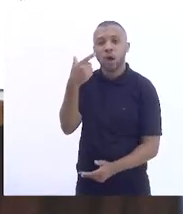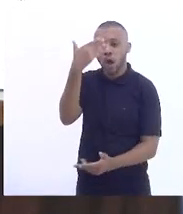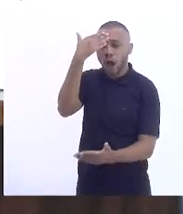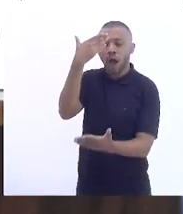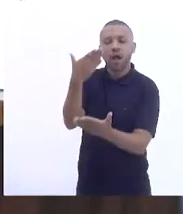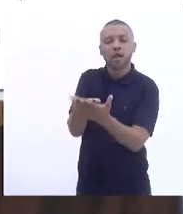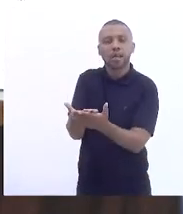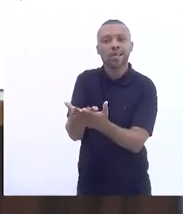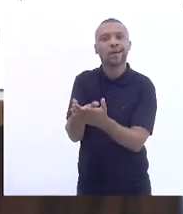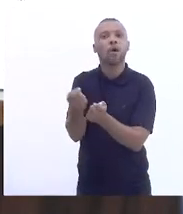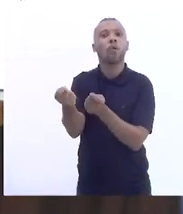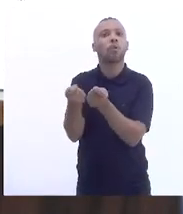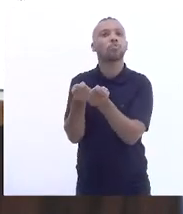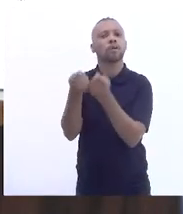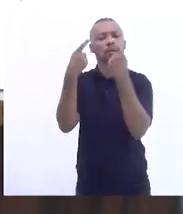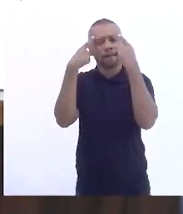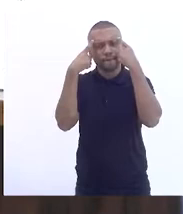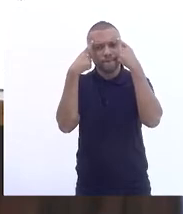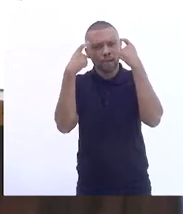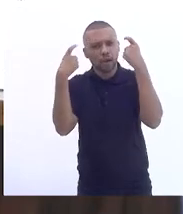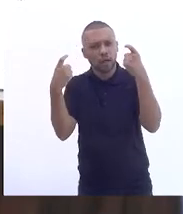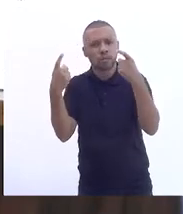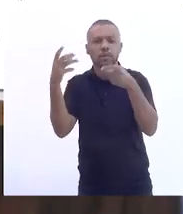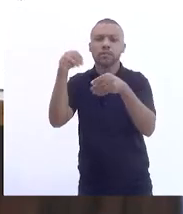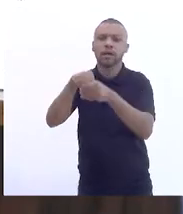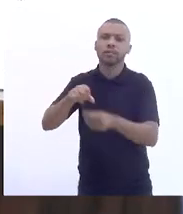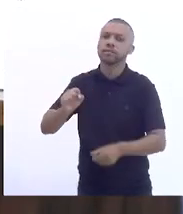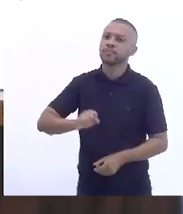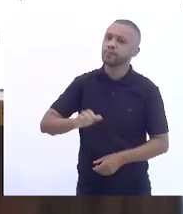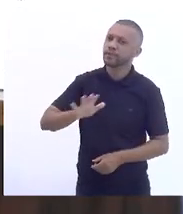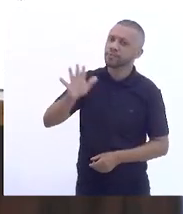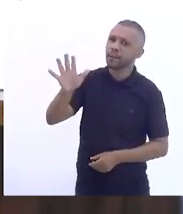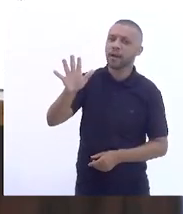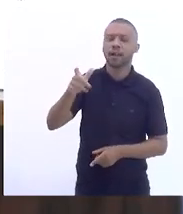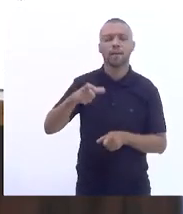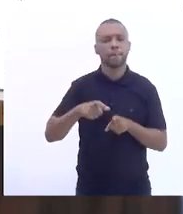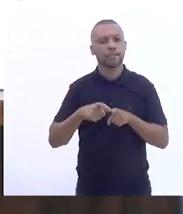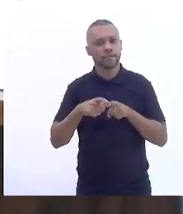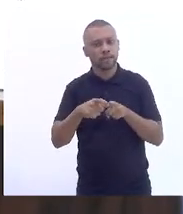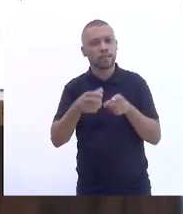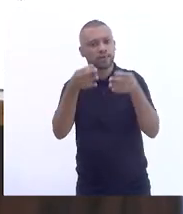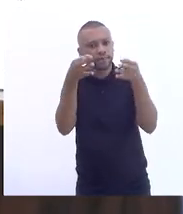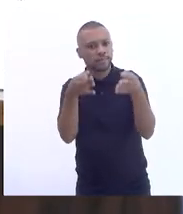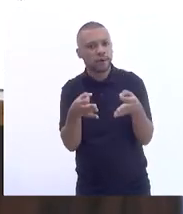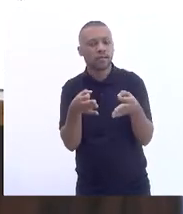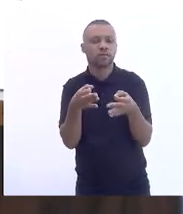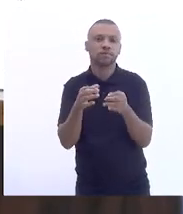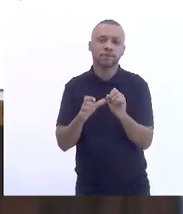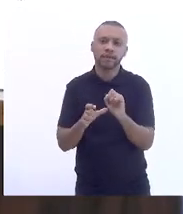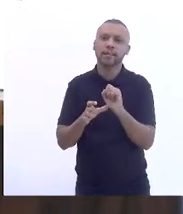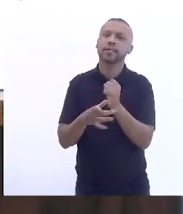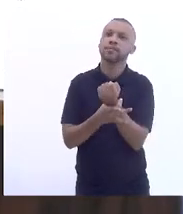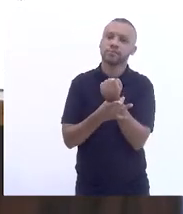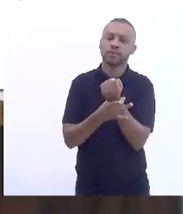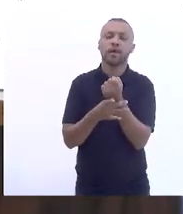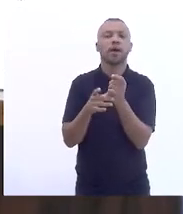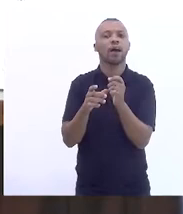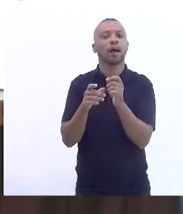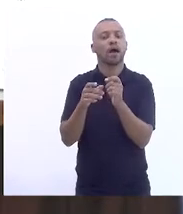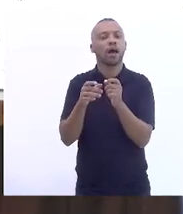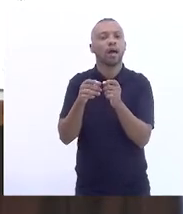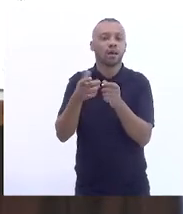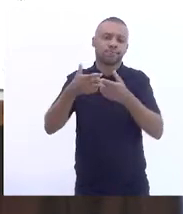da força nas favelas e periferias é o que de fato vai garantir a segurança do cidadão Fluminense